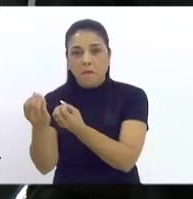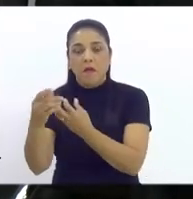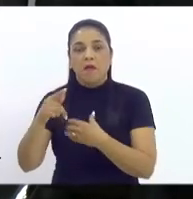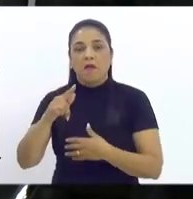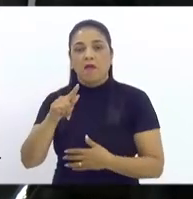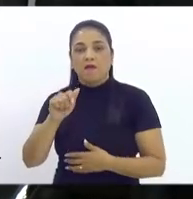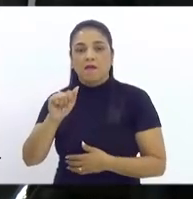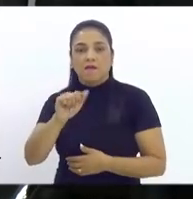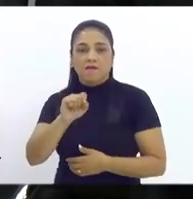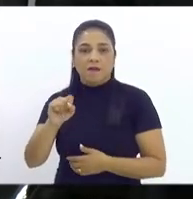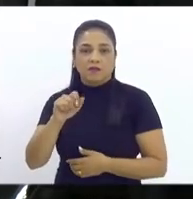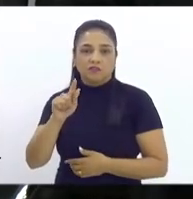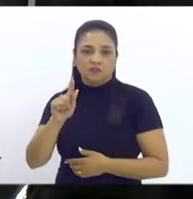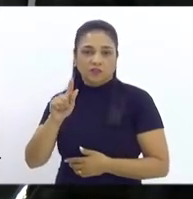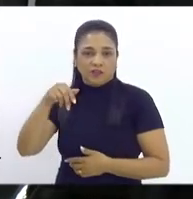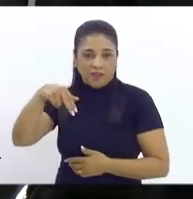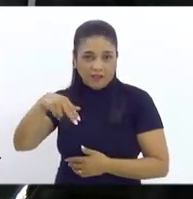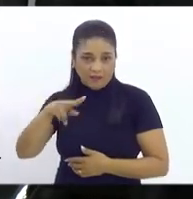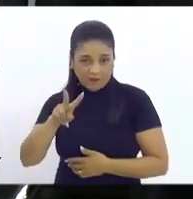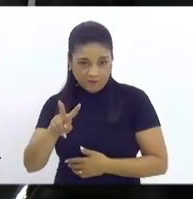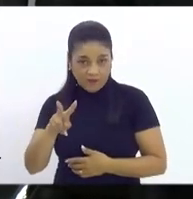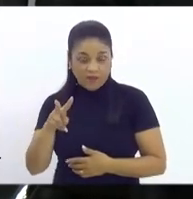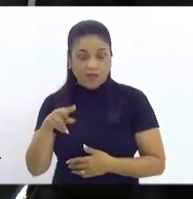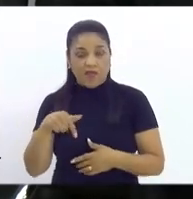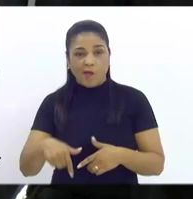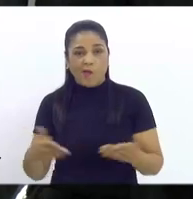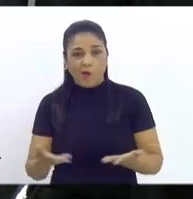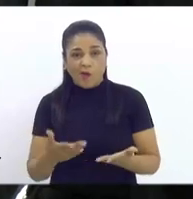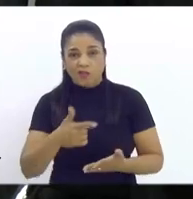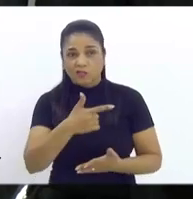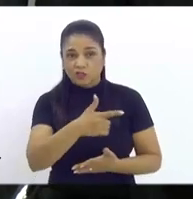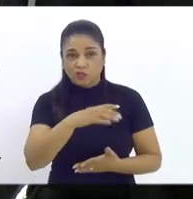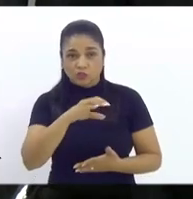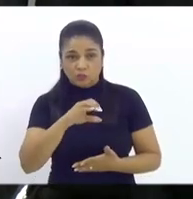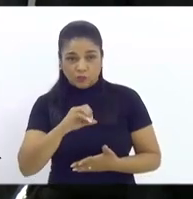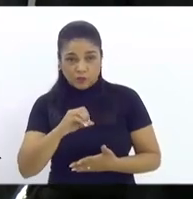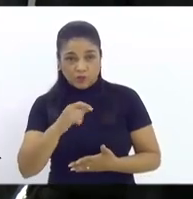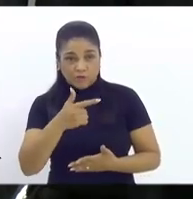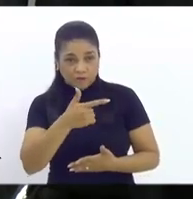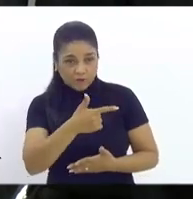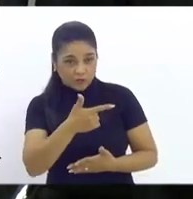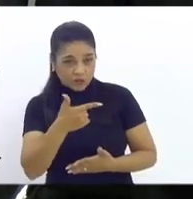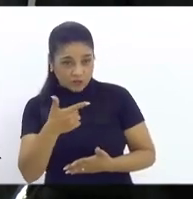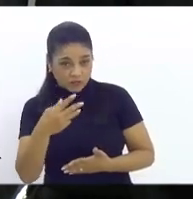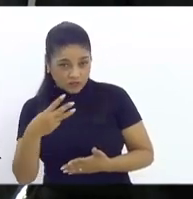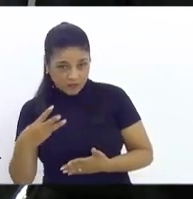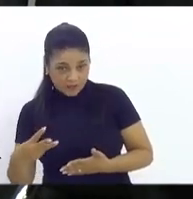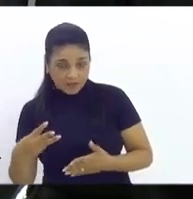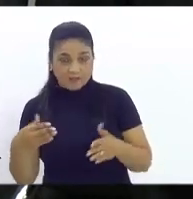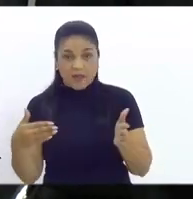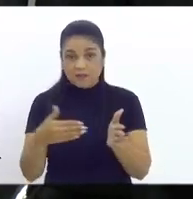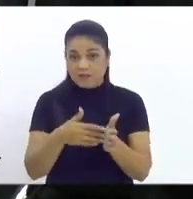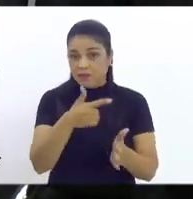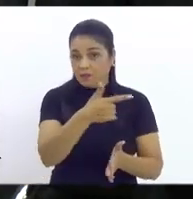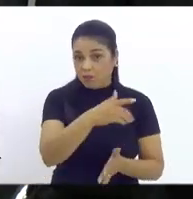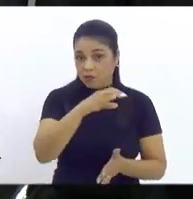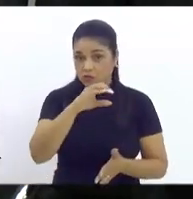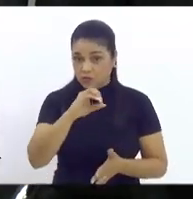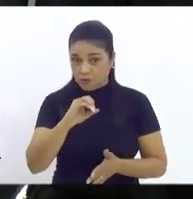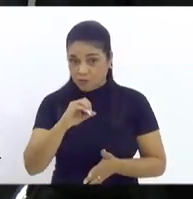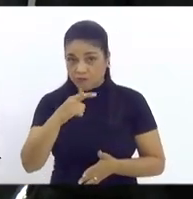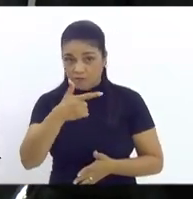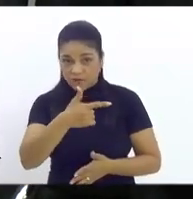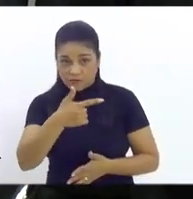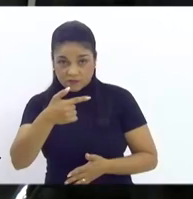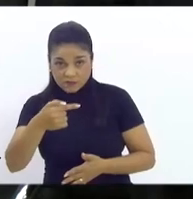E nós pretendemos agora, de 23 até 27, colocar aí mais de 200 postos, o que seria o